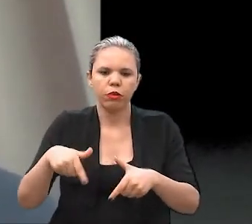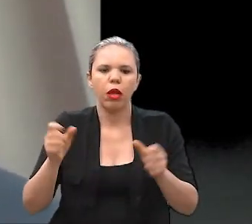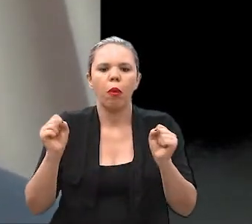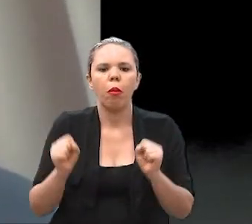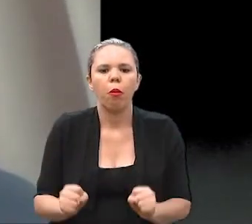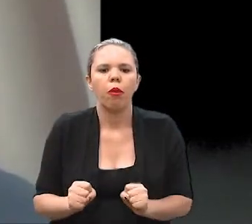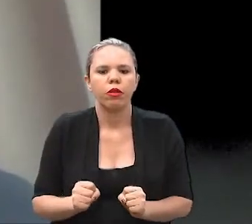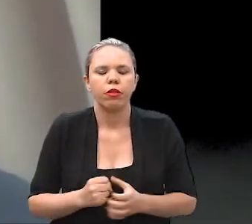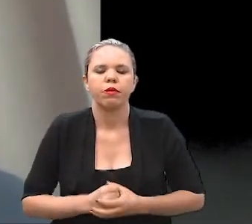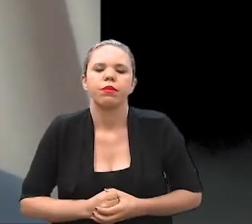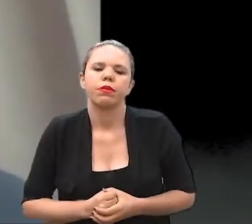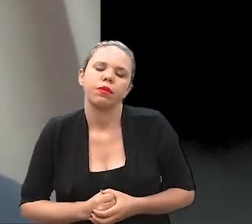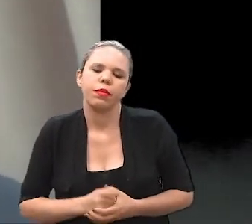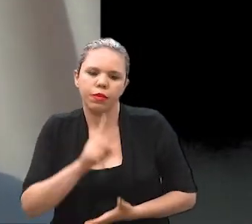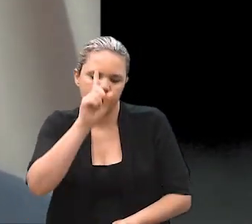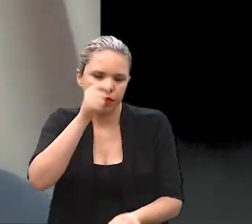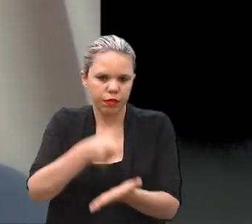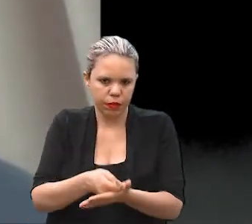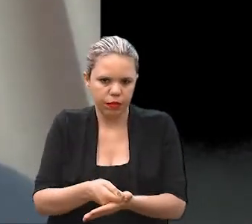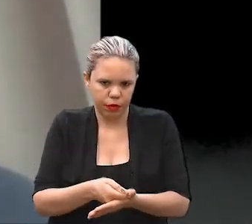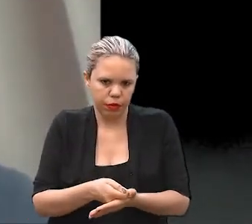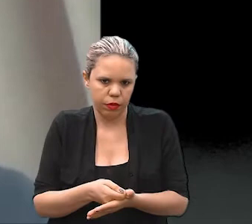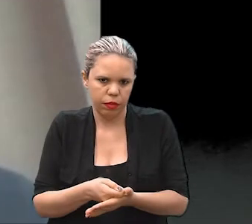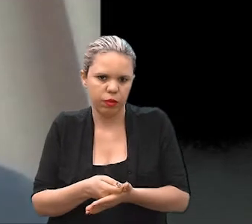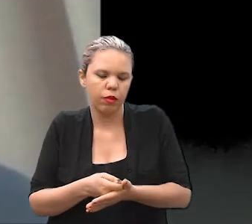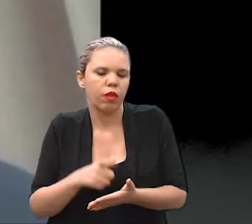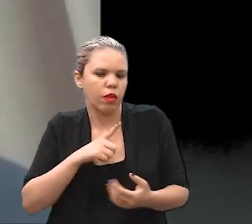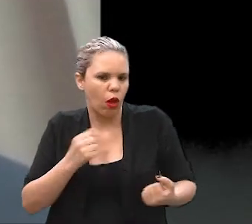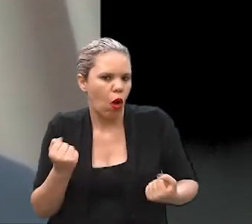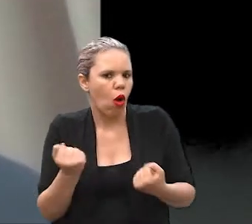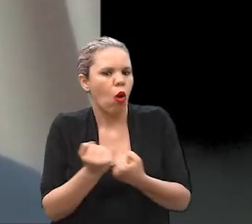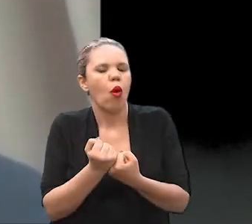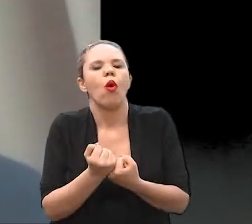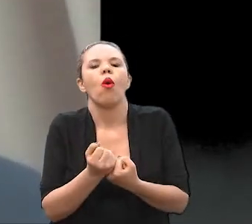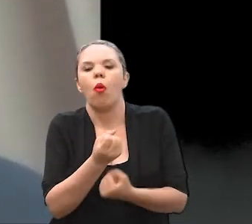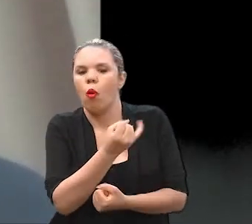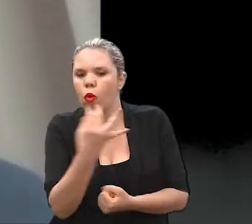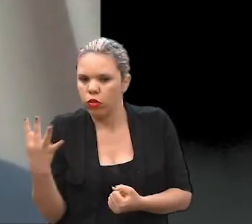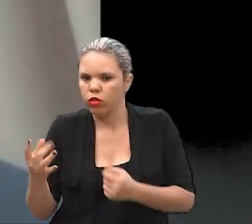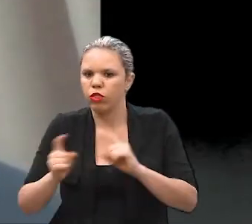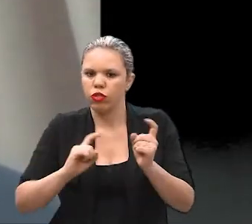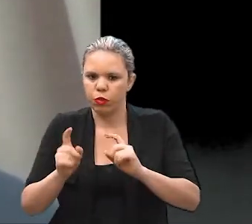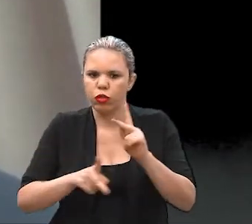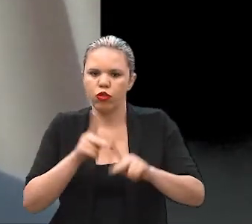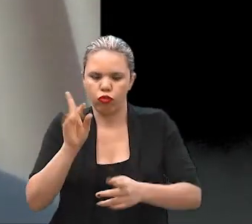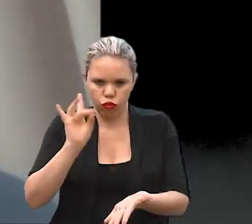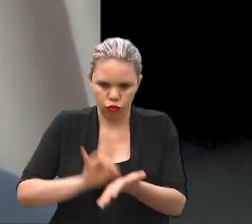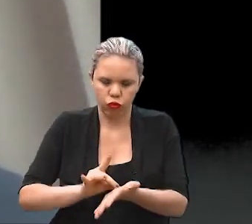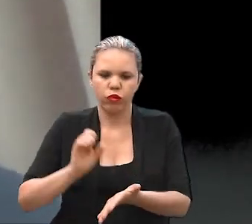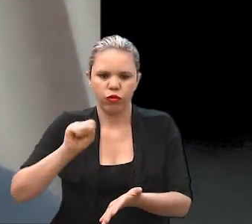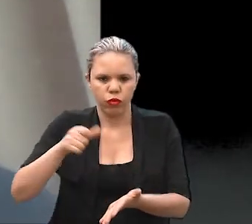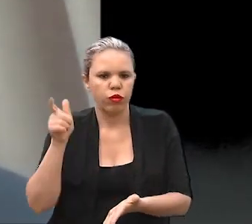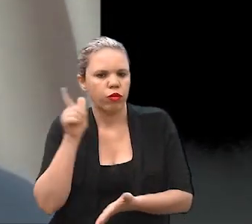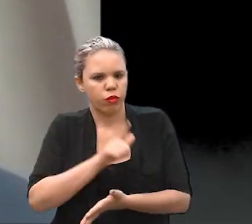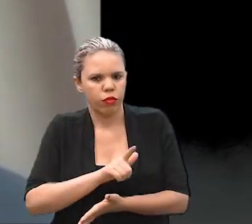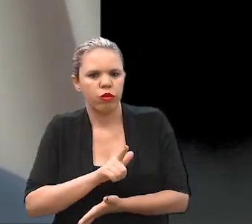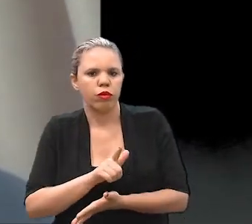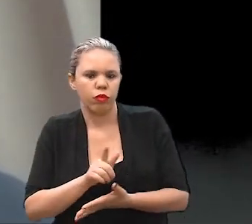poder garantir quórum nas nossas reuniões para que a gente possa efetivamente